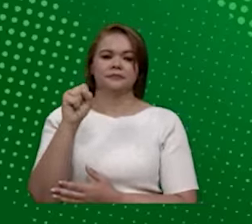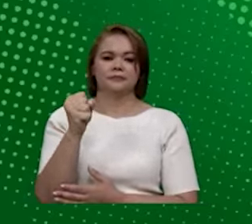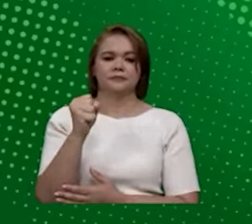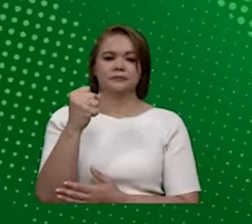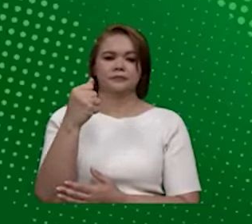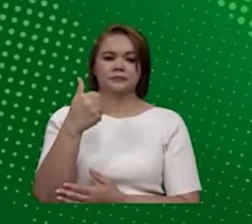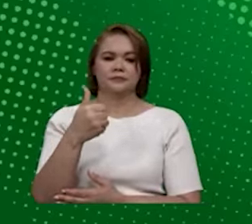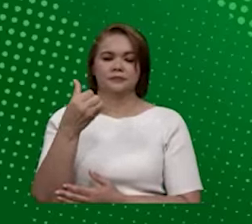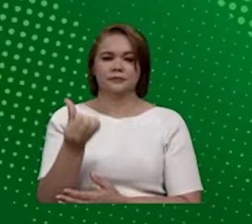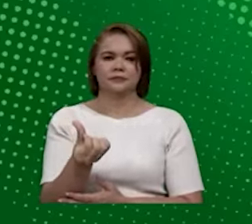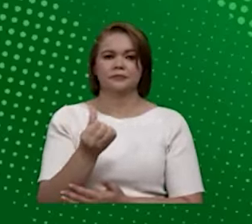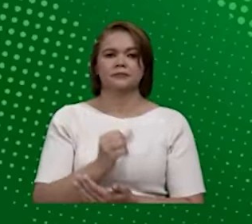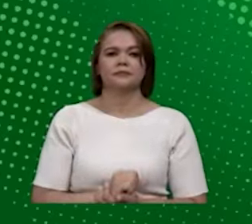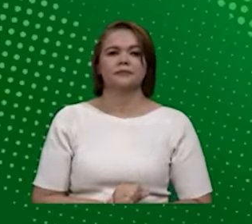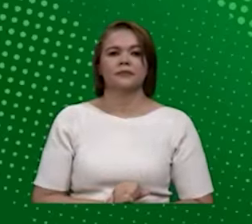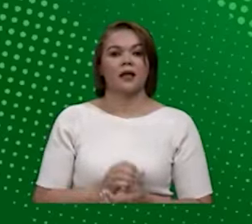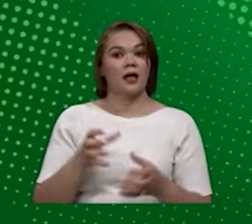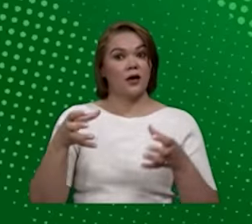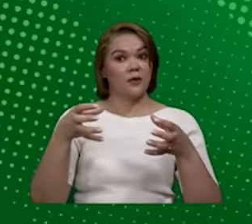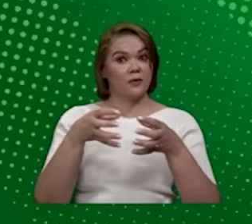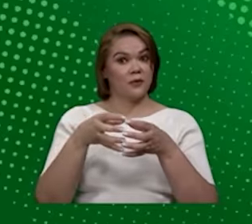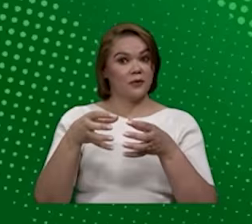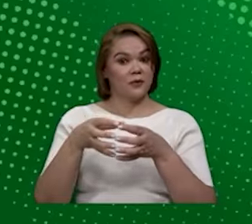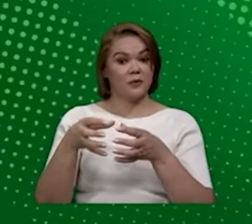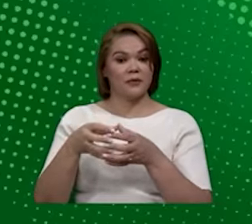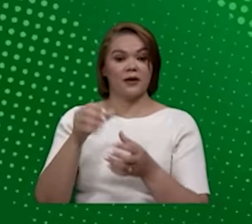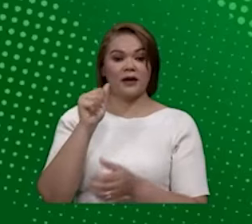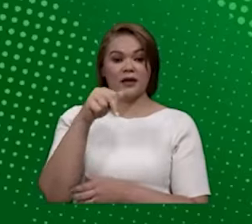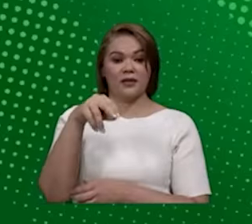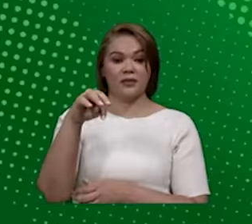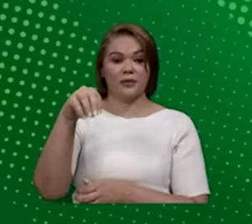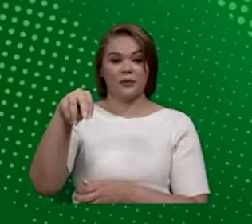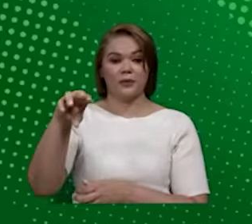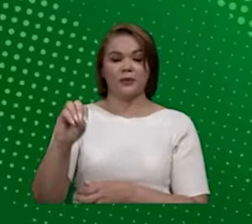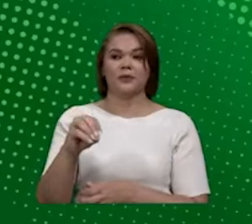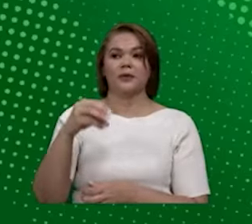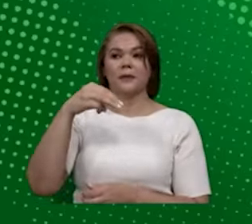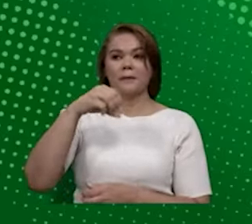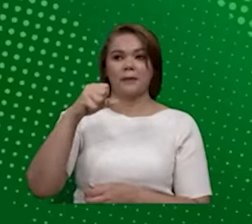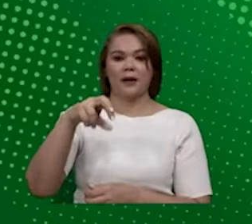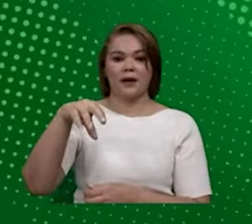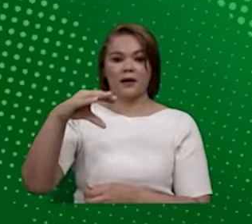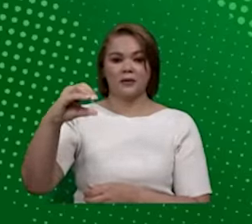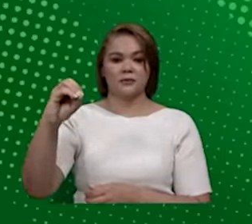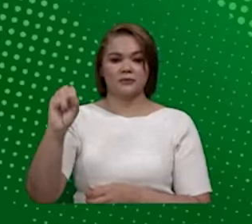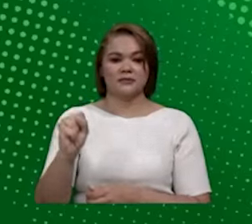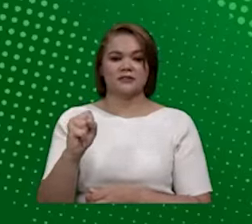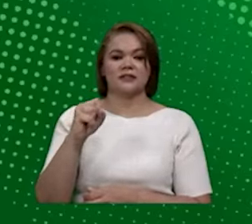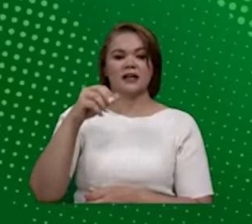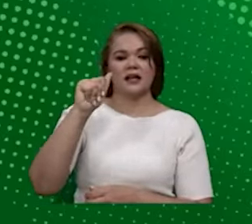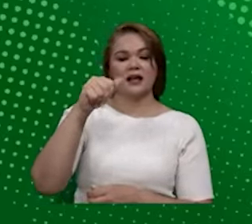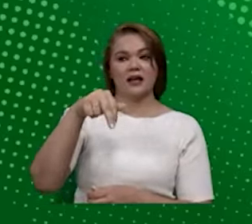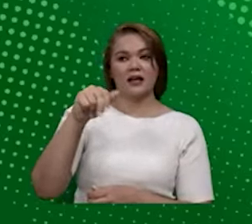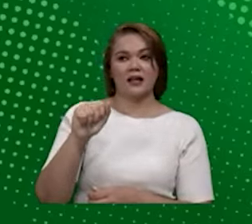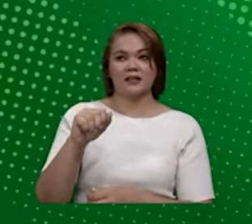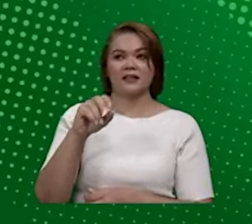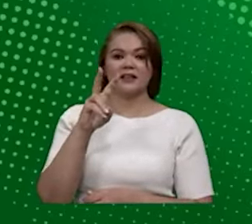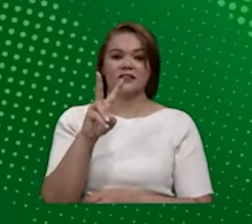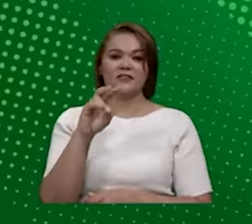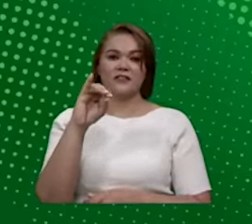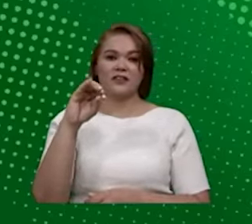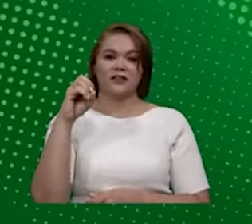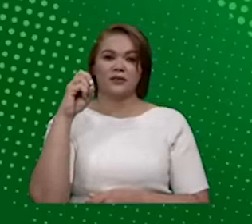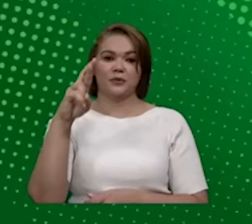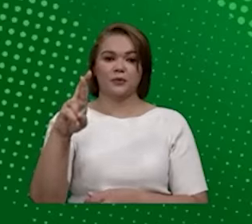0332816. É uma galera, olha, Antônio, que isso? Marcos, Anne e Vitor. O grupo aí, o